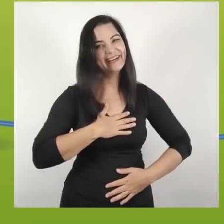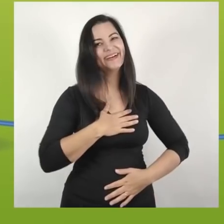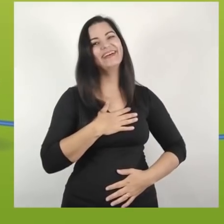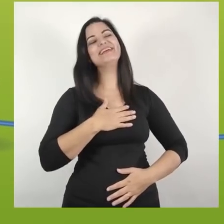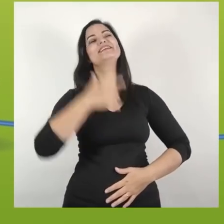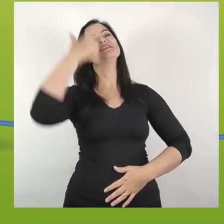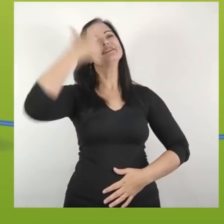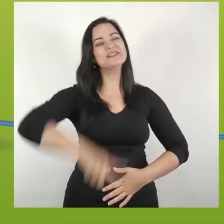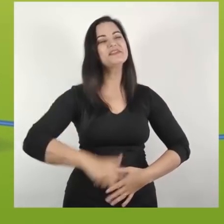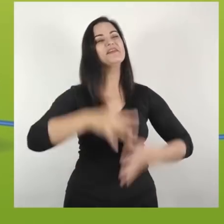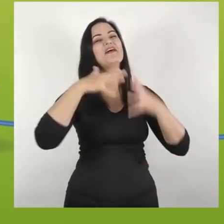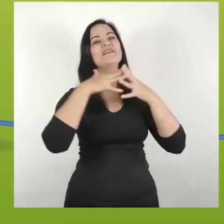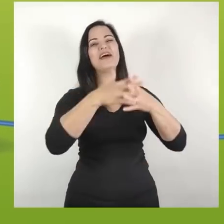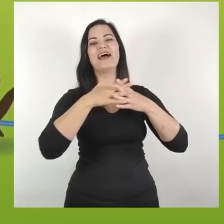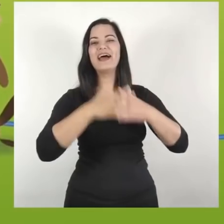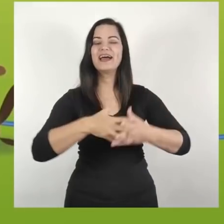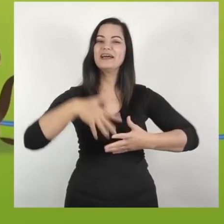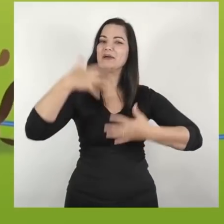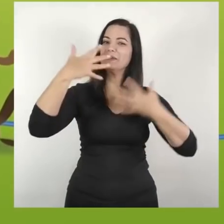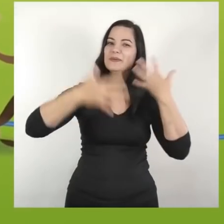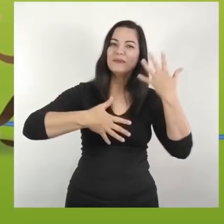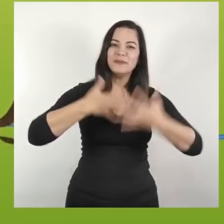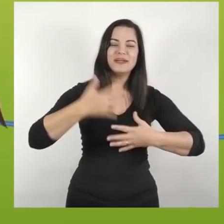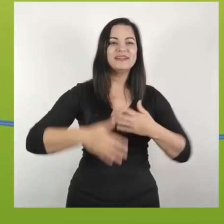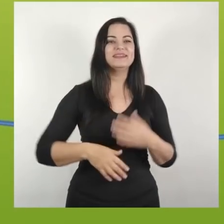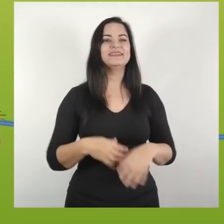Ah, eu me confundi de novo.